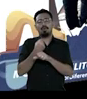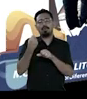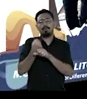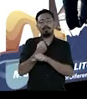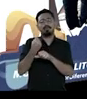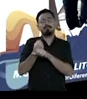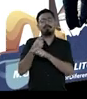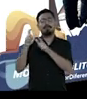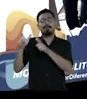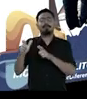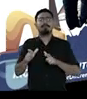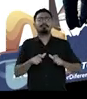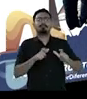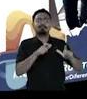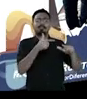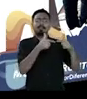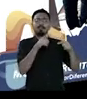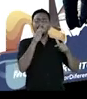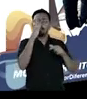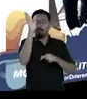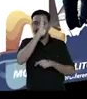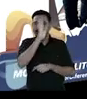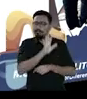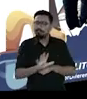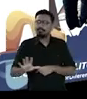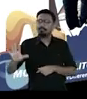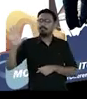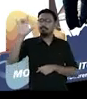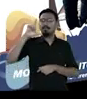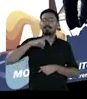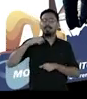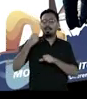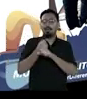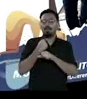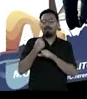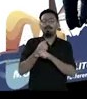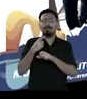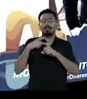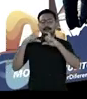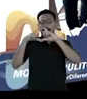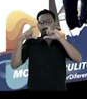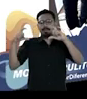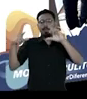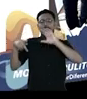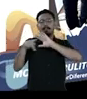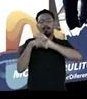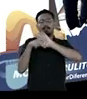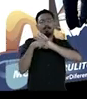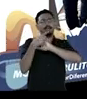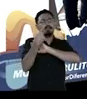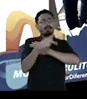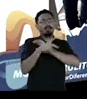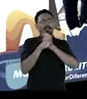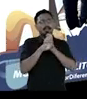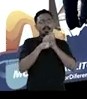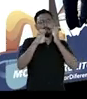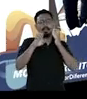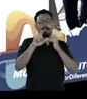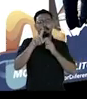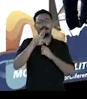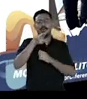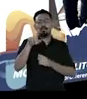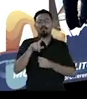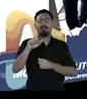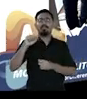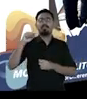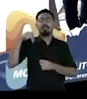onde passou. Pelo Brasil afora, você pode ver algumas obras que vai ter a plaquinha dele lá. Engenheiro Luiz Antônio